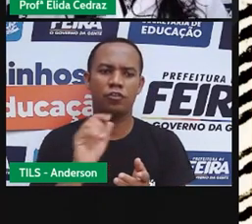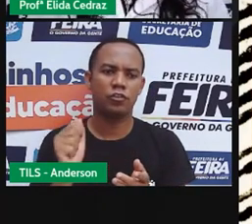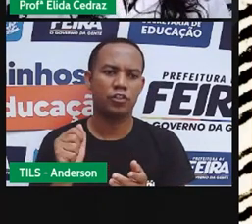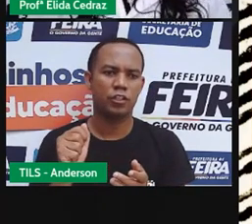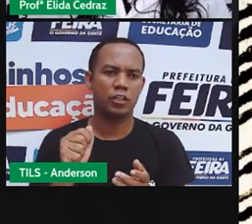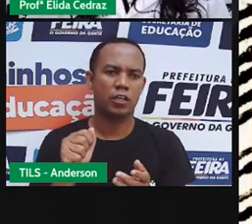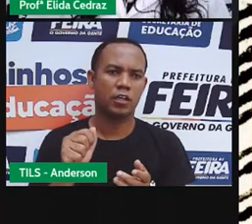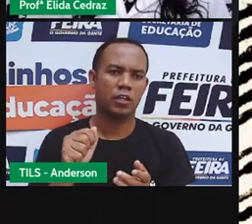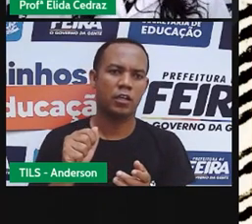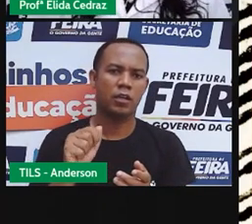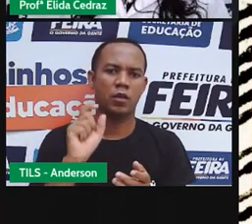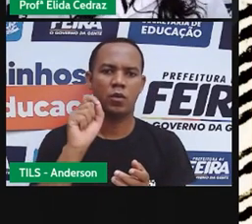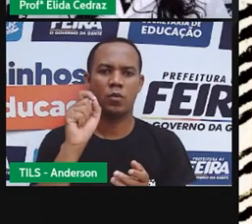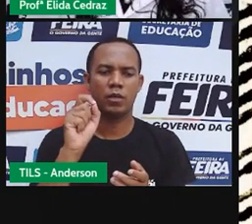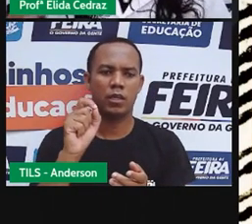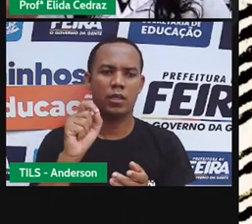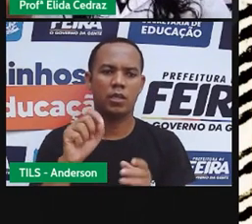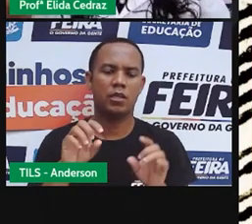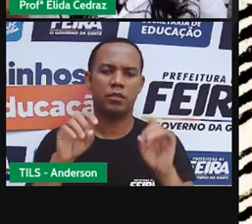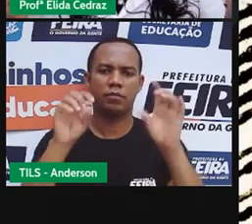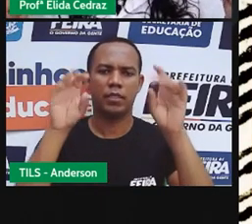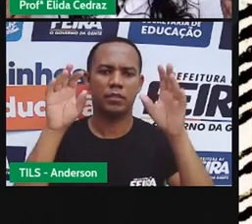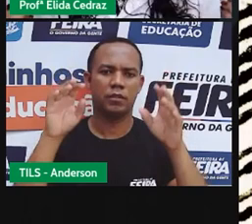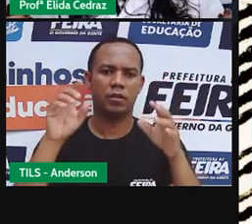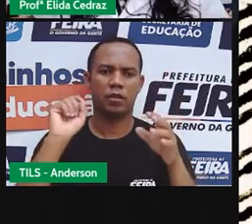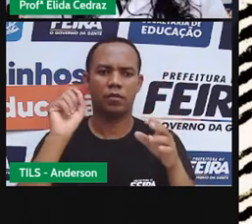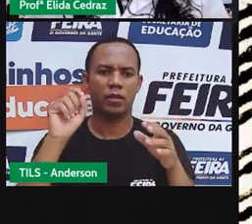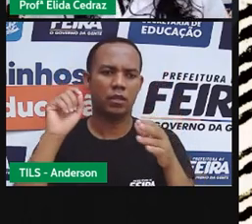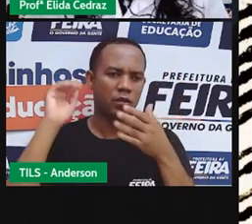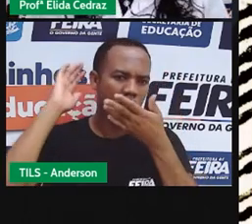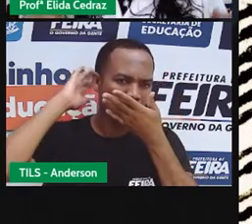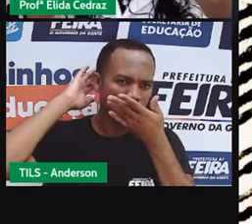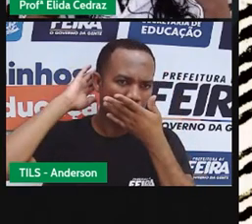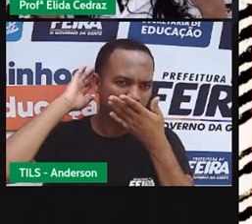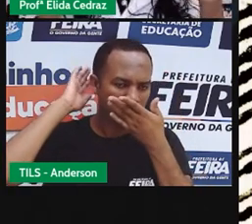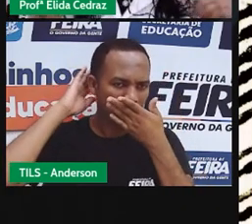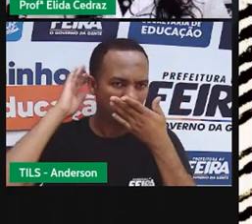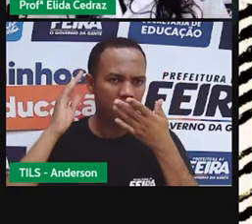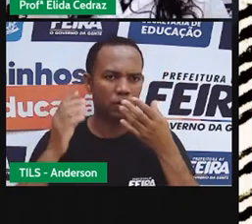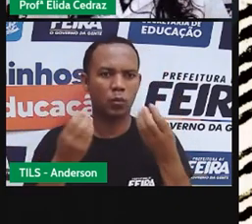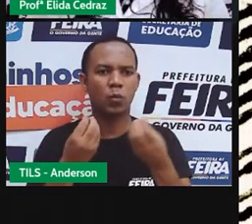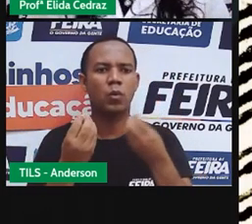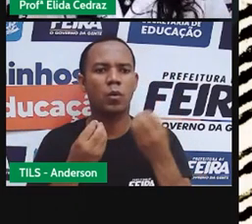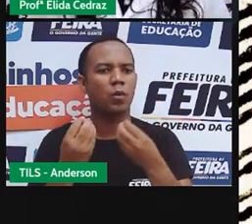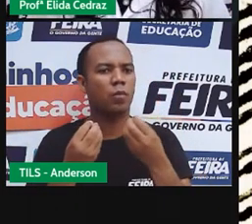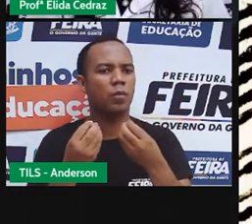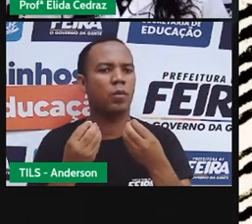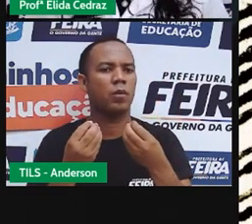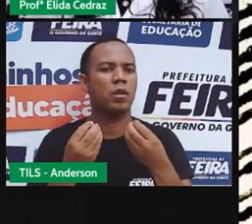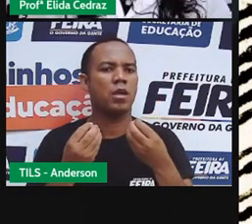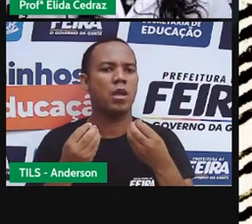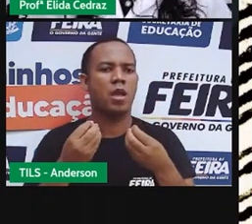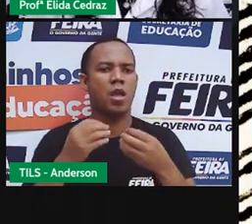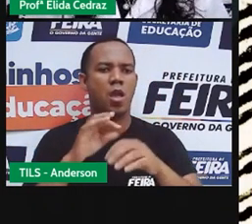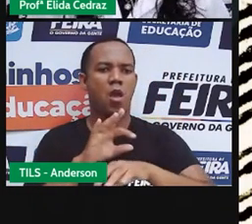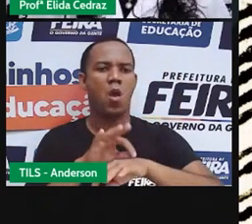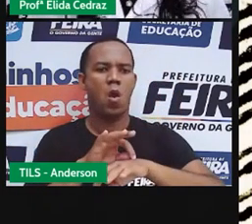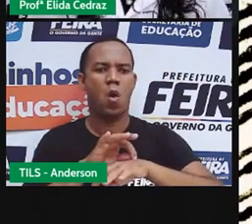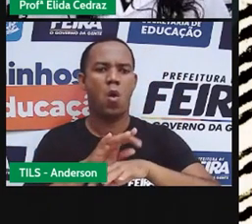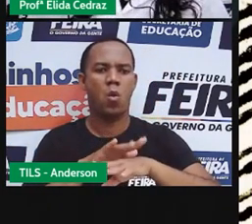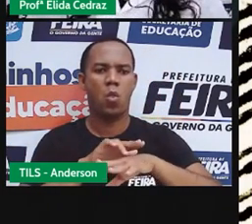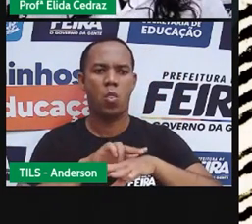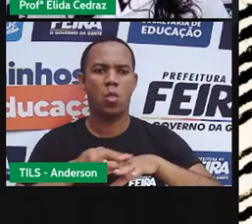índio, a gente geralmente vê um índiozinho peladinho, de tanguinha pintadinho, mas os índios, eles